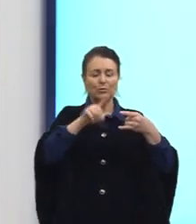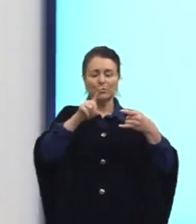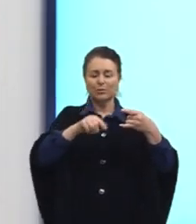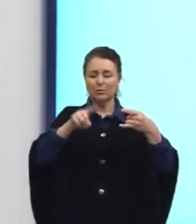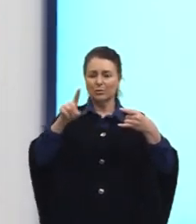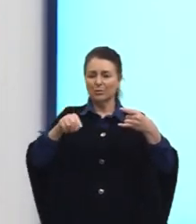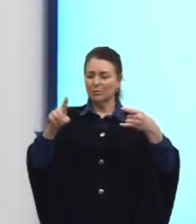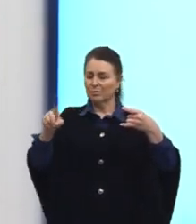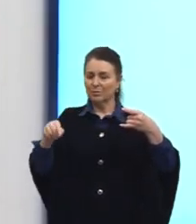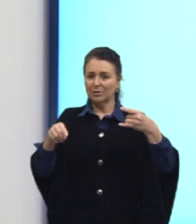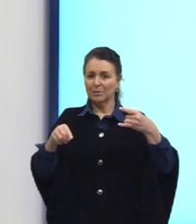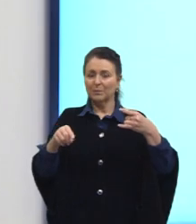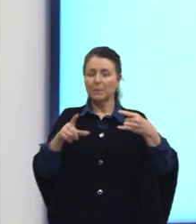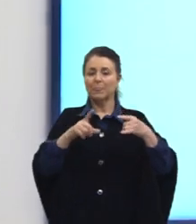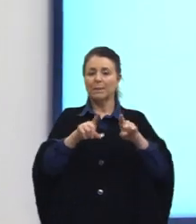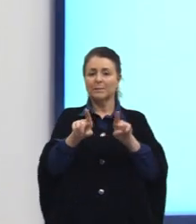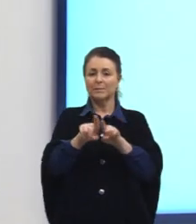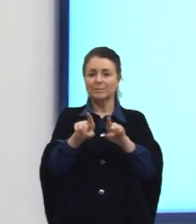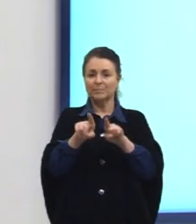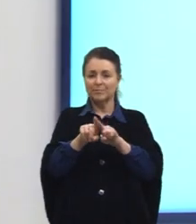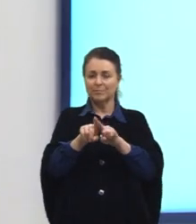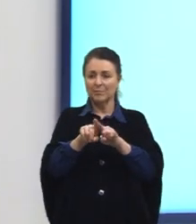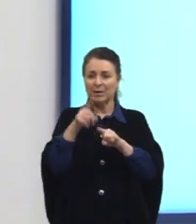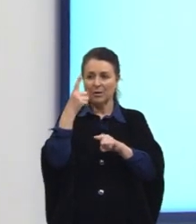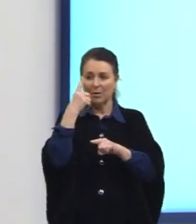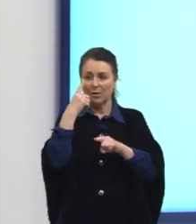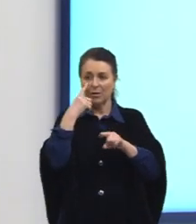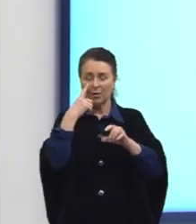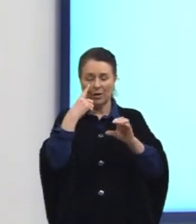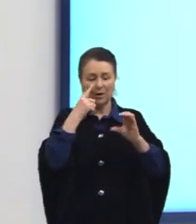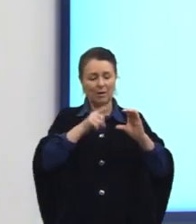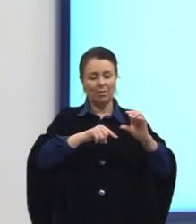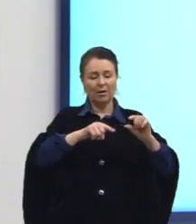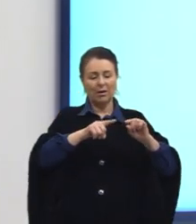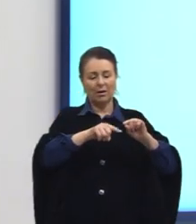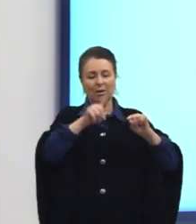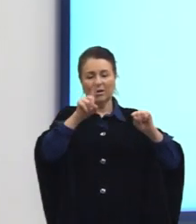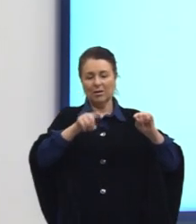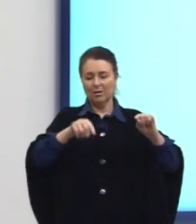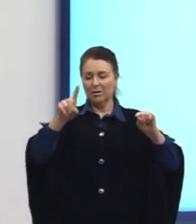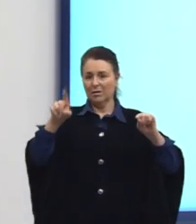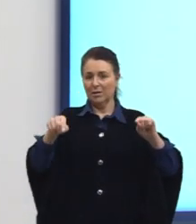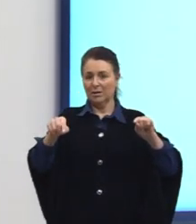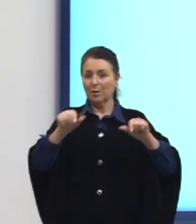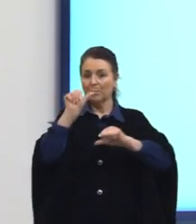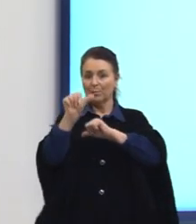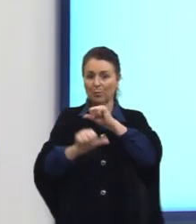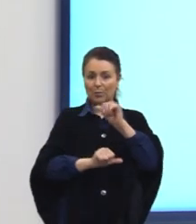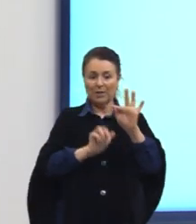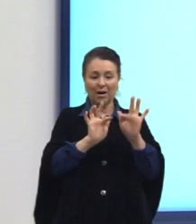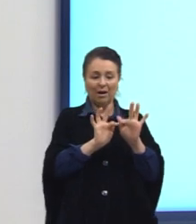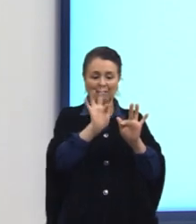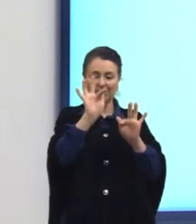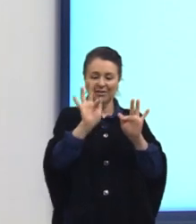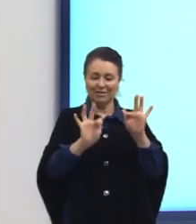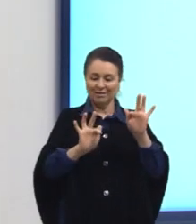da da forma né da onda vejam que que tá mudando aqui a frequência dessa onda conforme